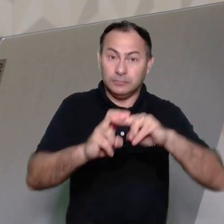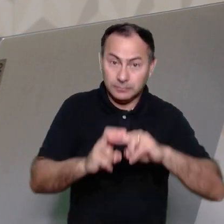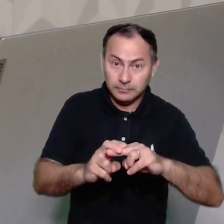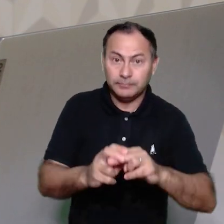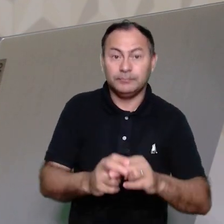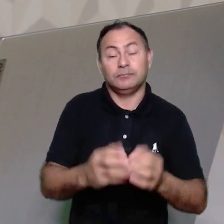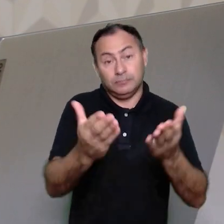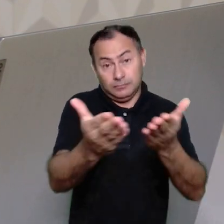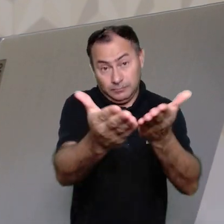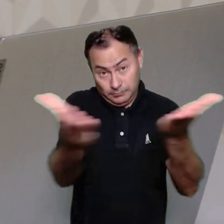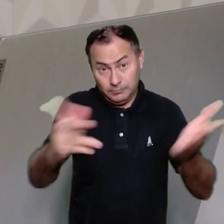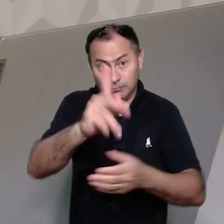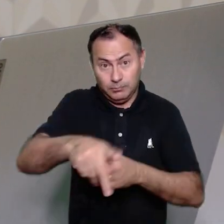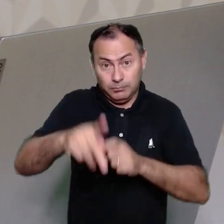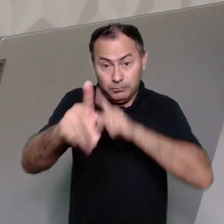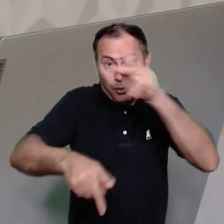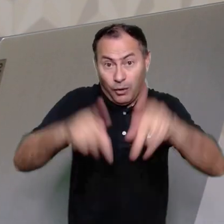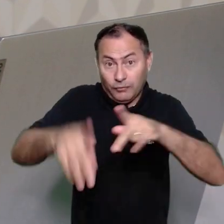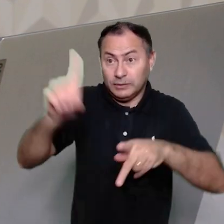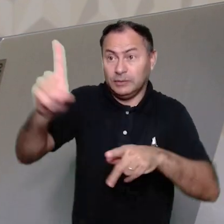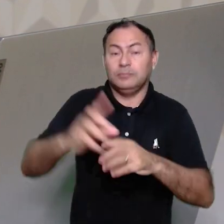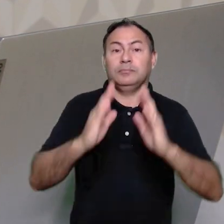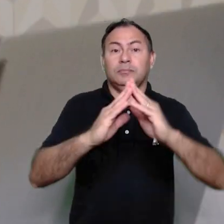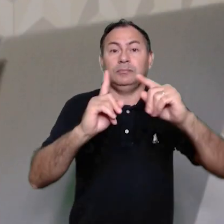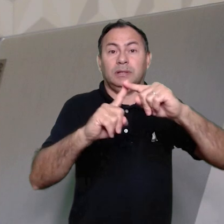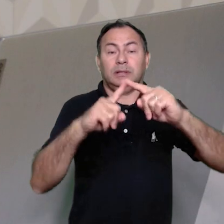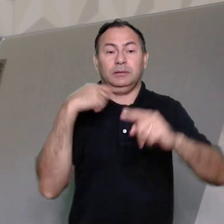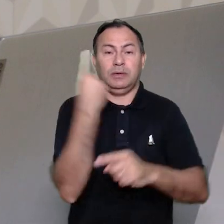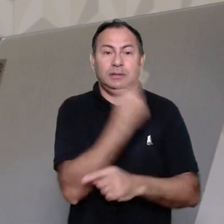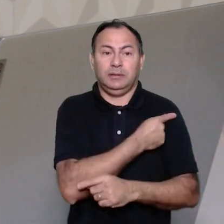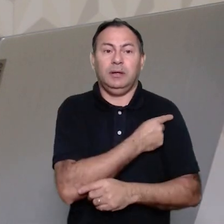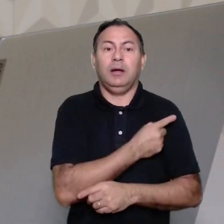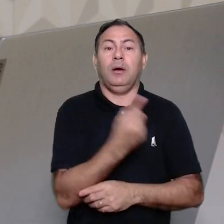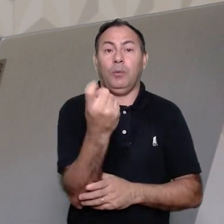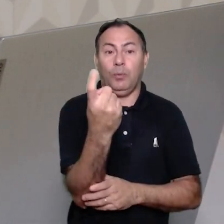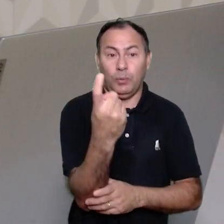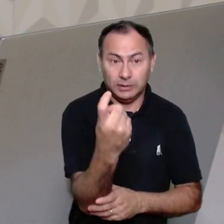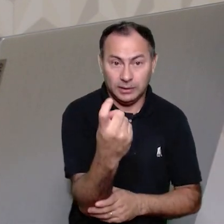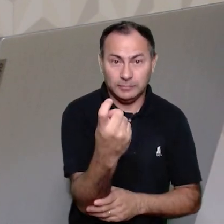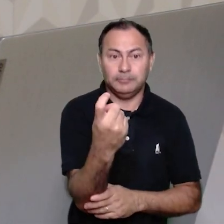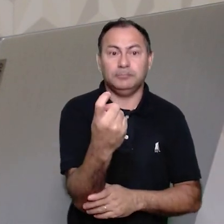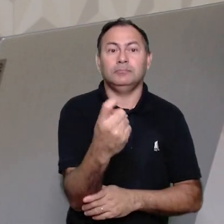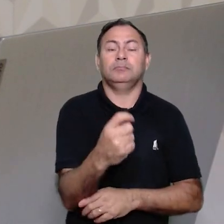Portanto, caro povo de Deus, a nossa igreja, ela é una